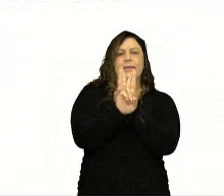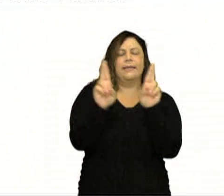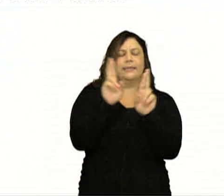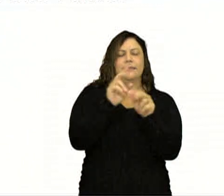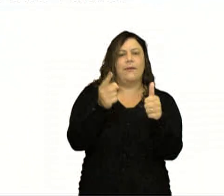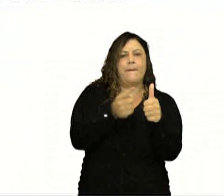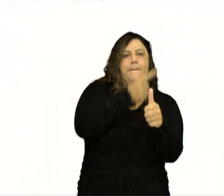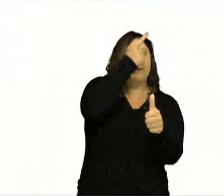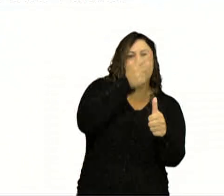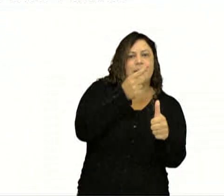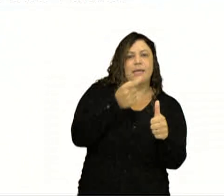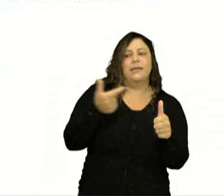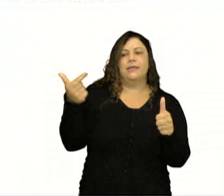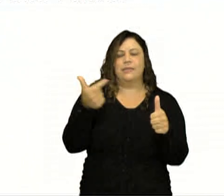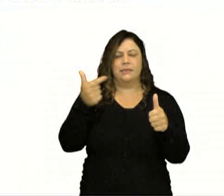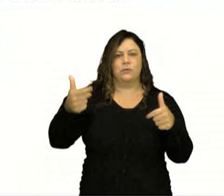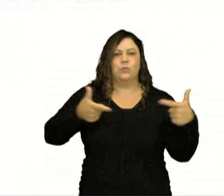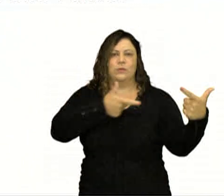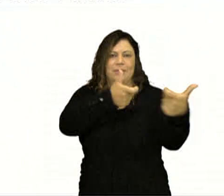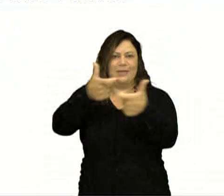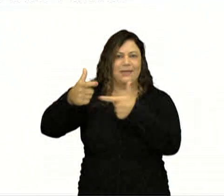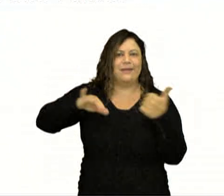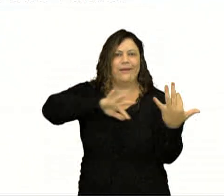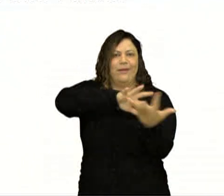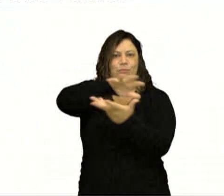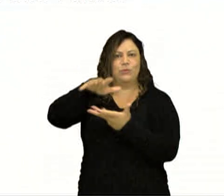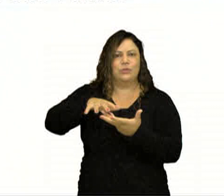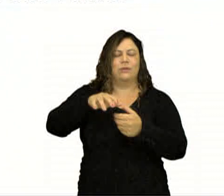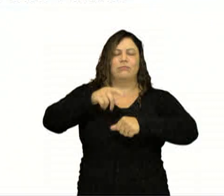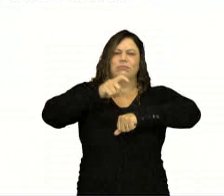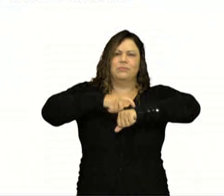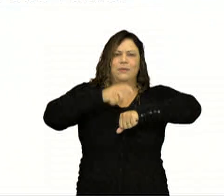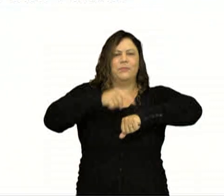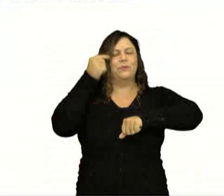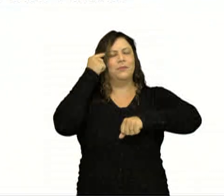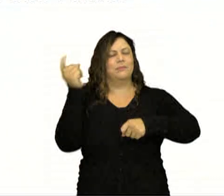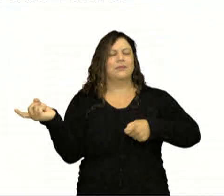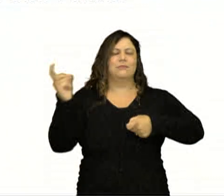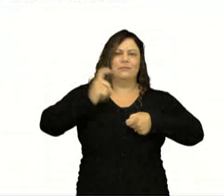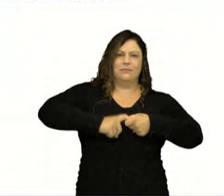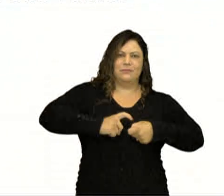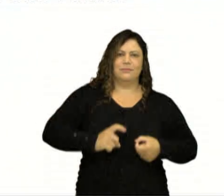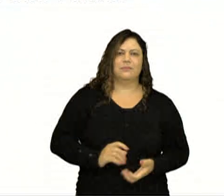Segunda Guerra Mundial? Vocês vão ter um tempinho aí para pensar e a gente já retorna.